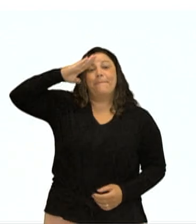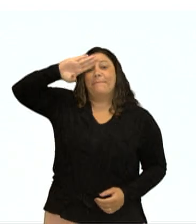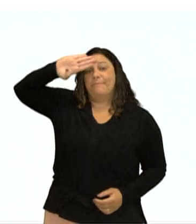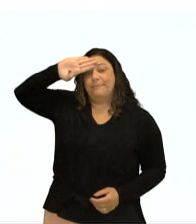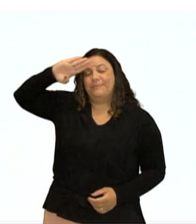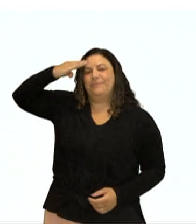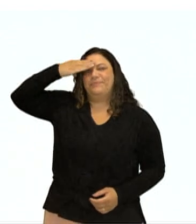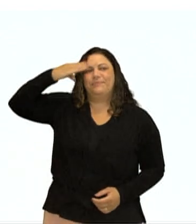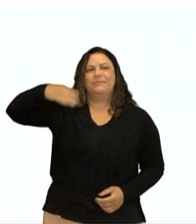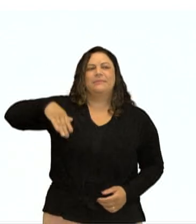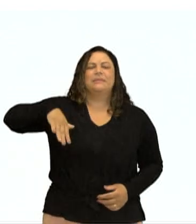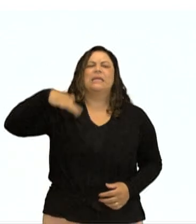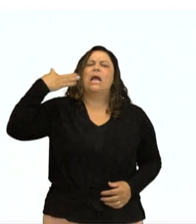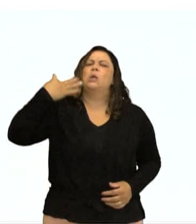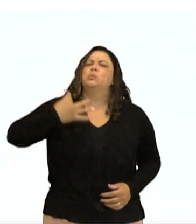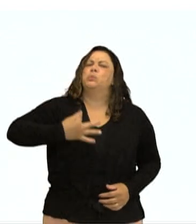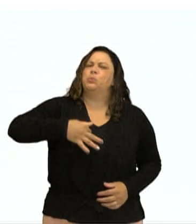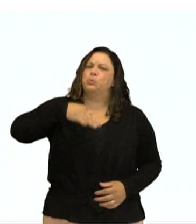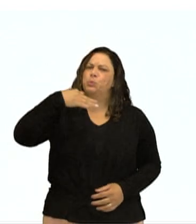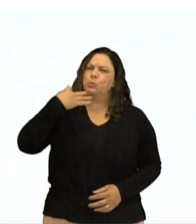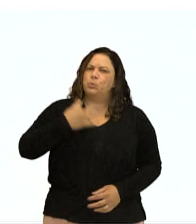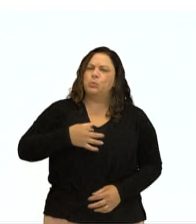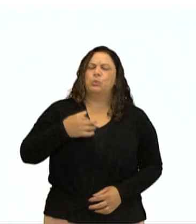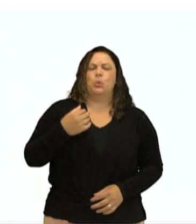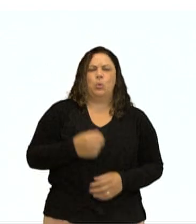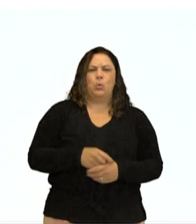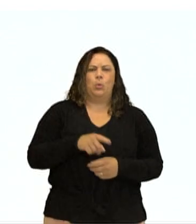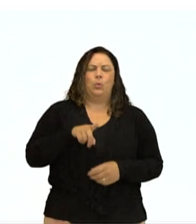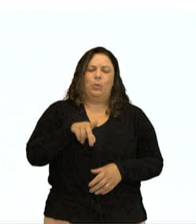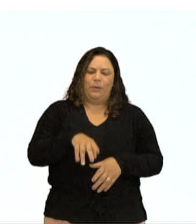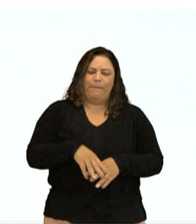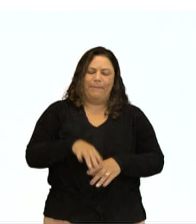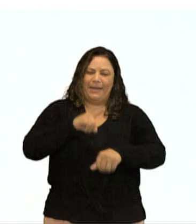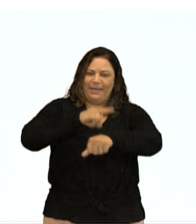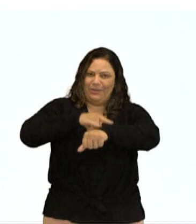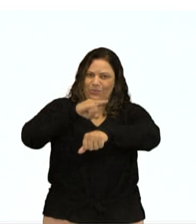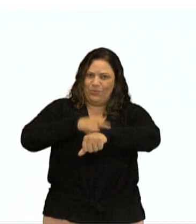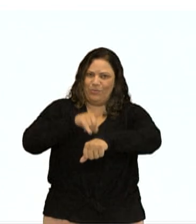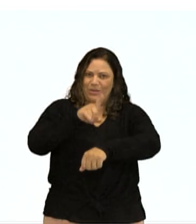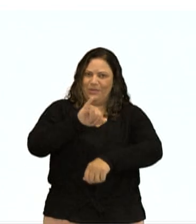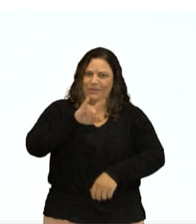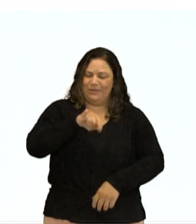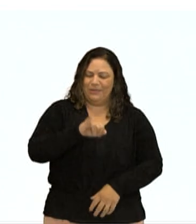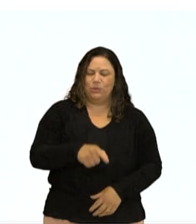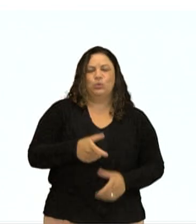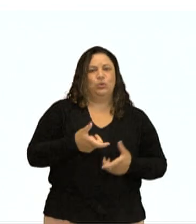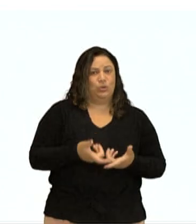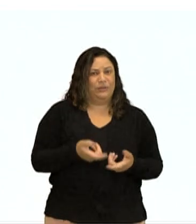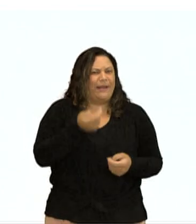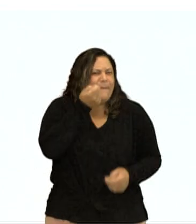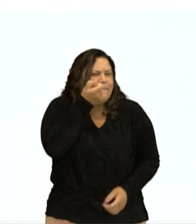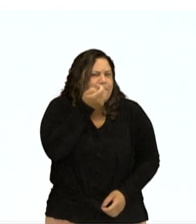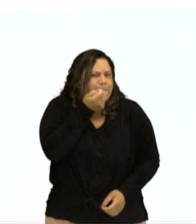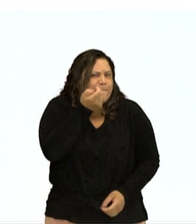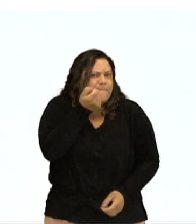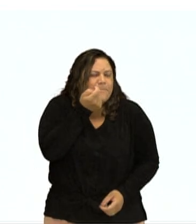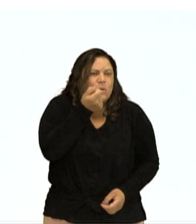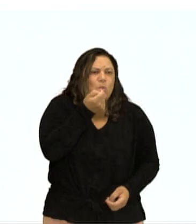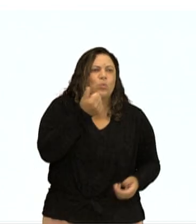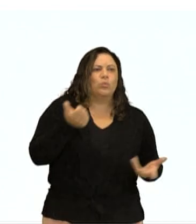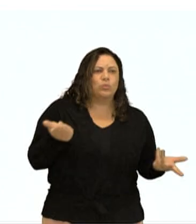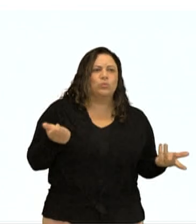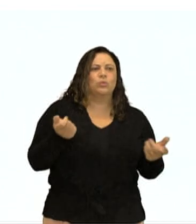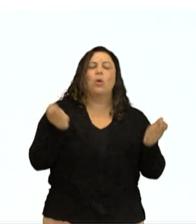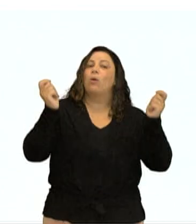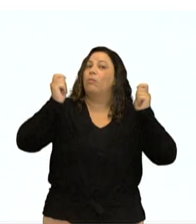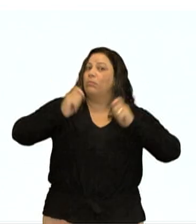febre, dor, dificuldade para urinar, questões de pouca urina, pode